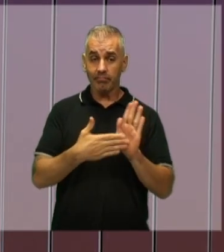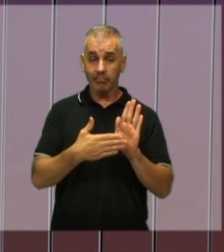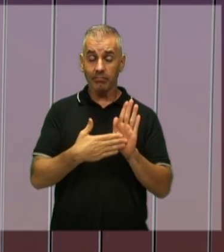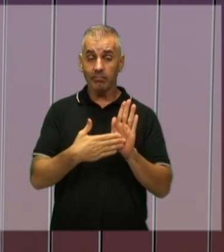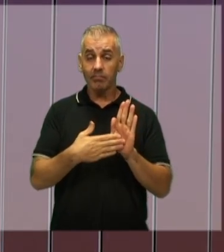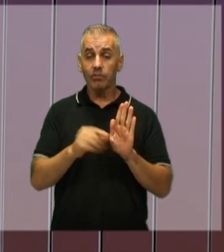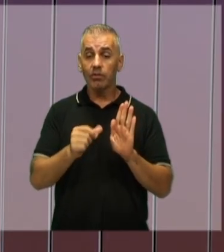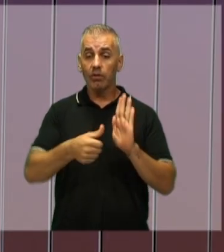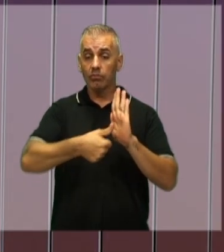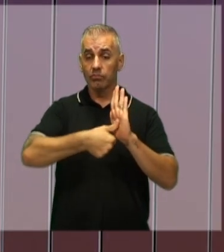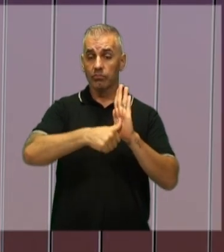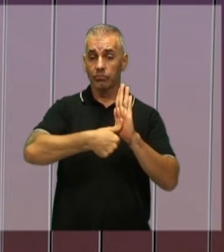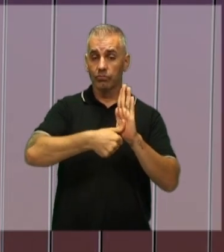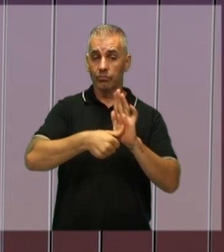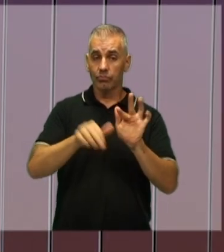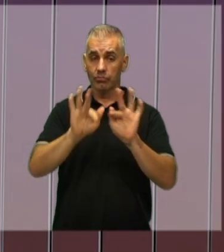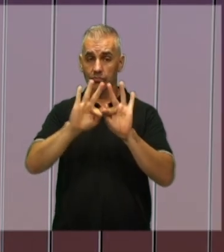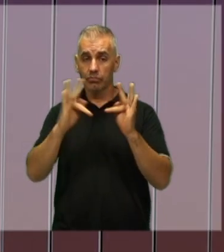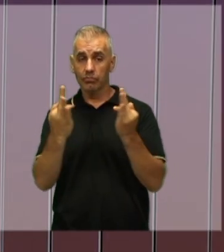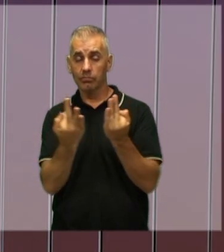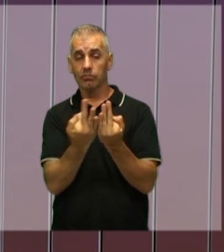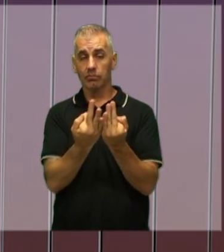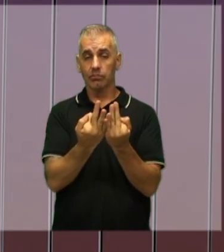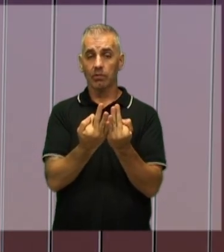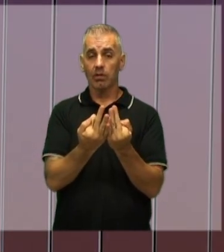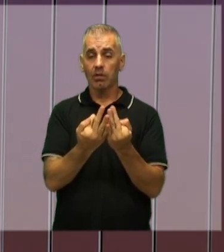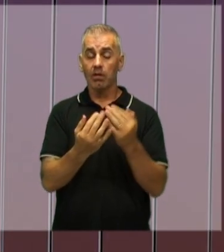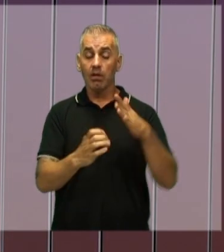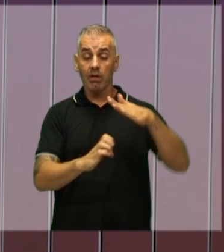familiar para que a empresa,